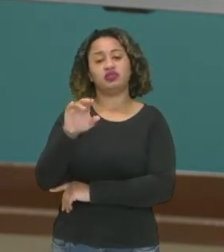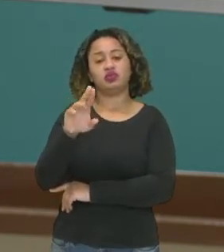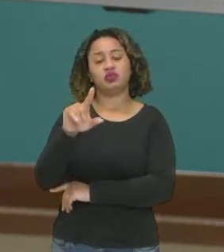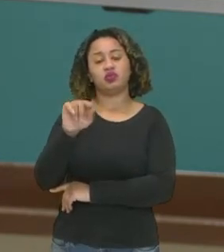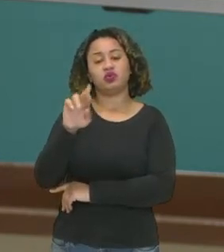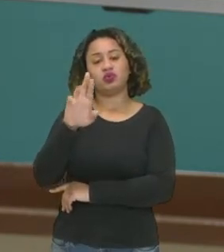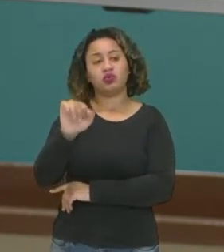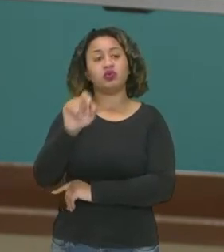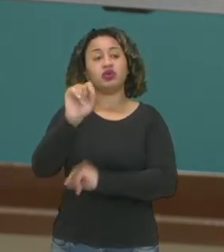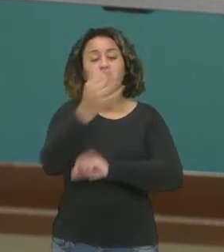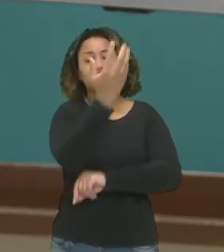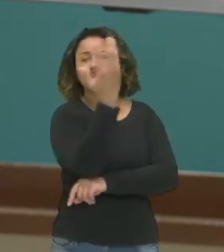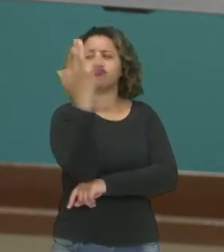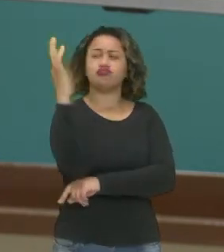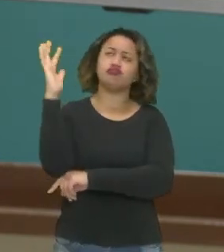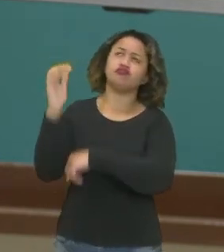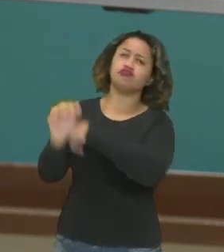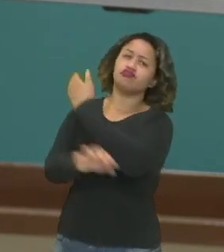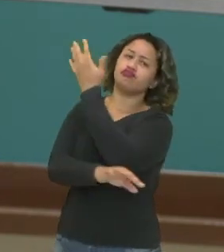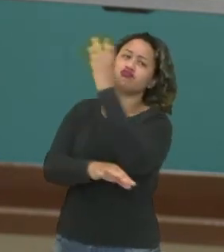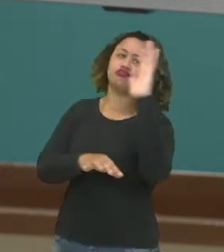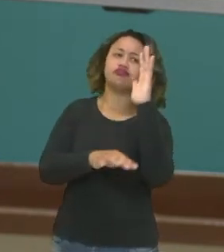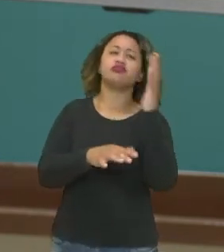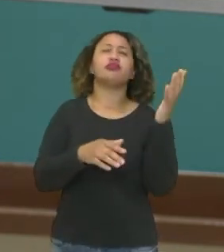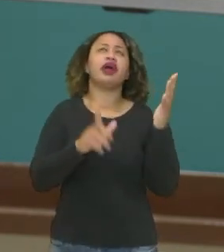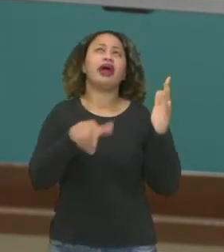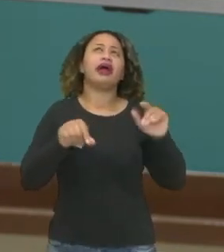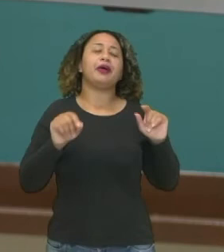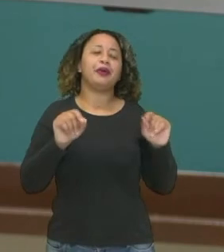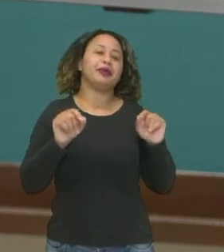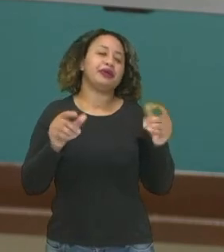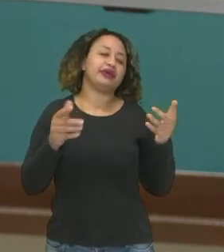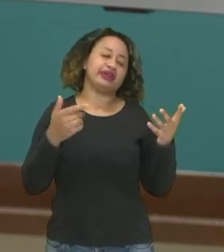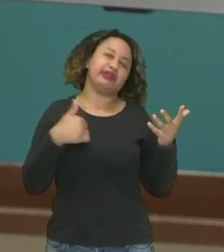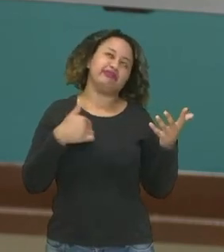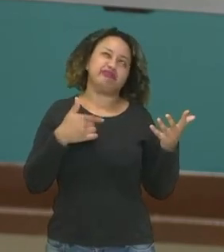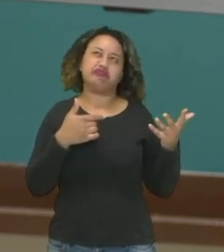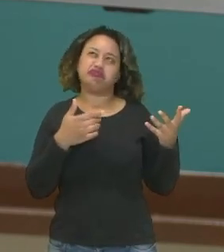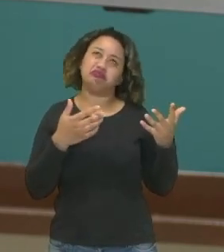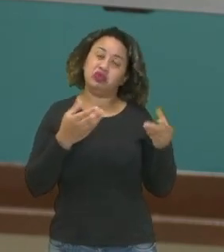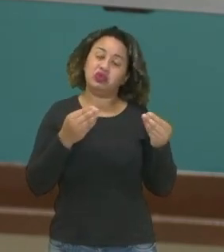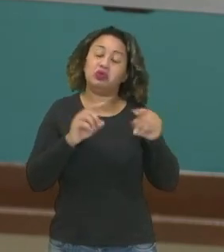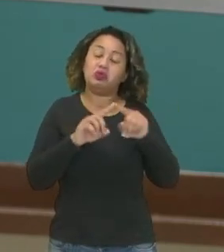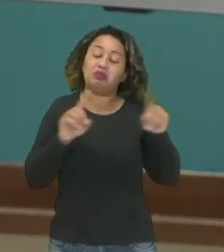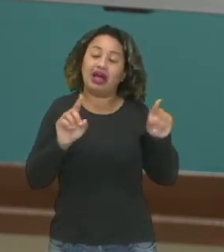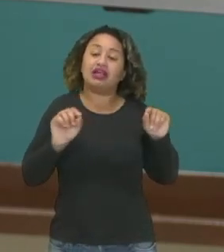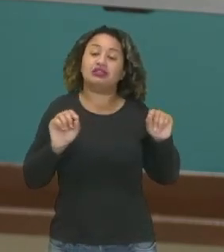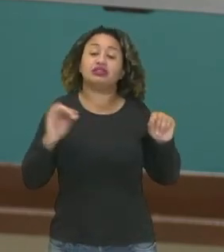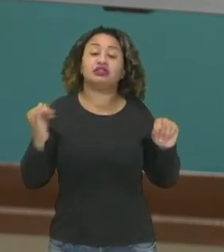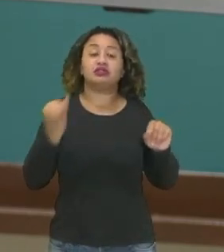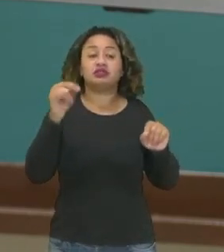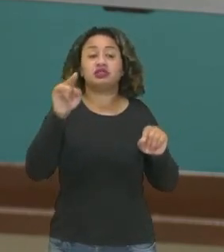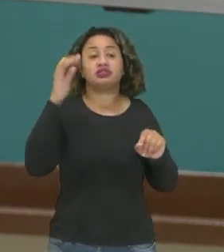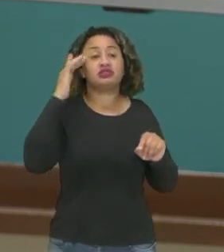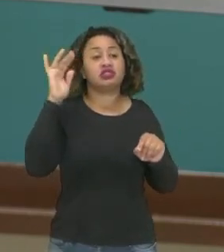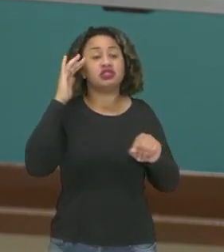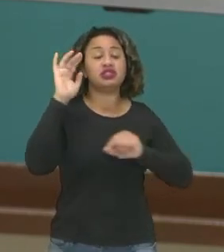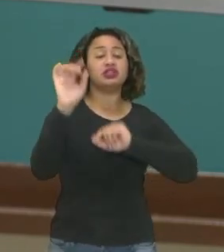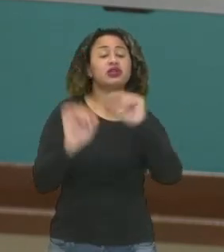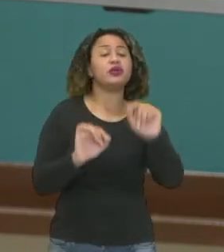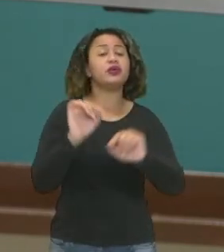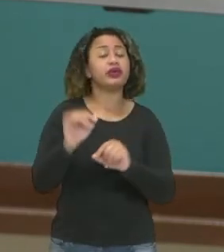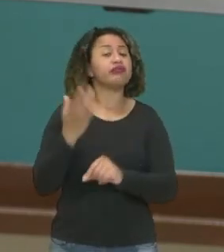Cultivo de florestas vamos dizer assim, seria meio que forçar um pouquinho, mas o importante é você entender que a